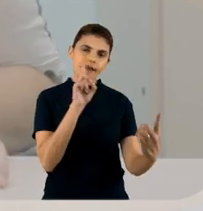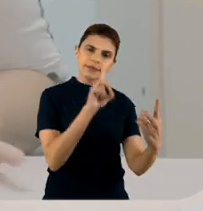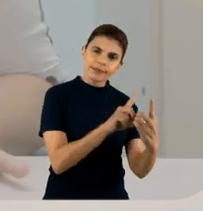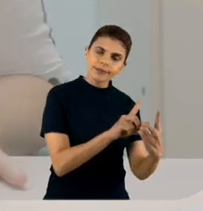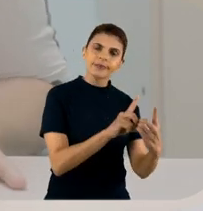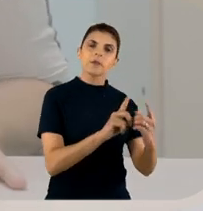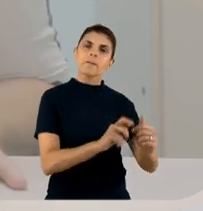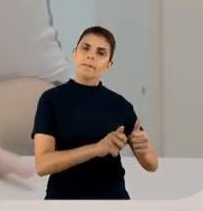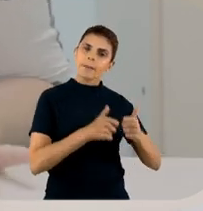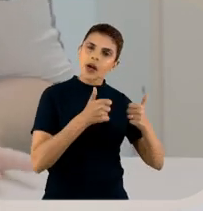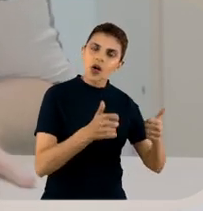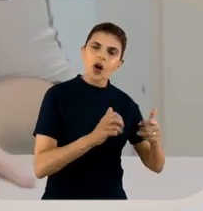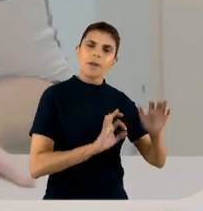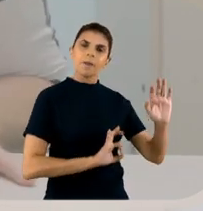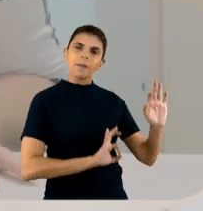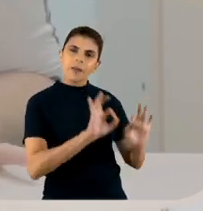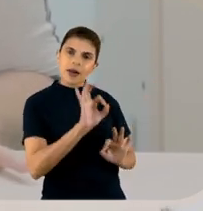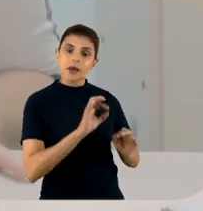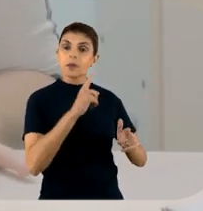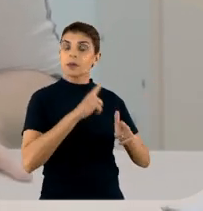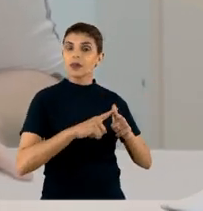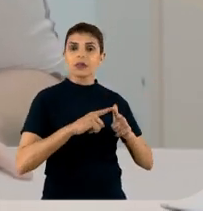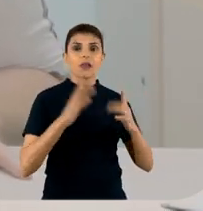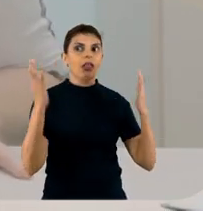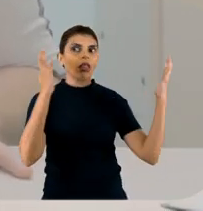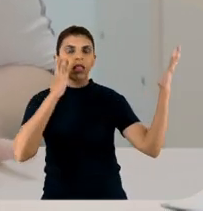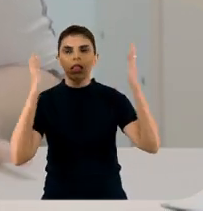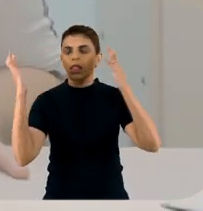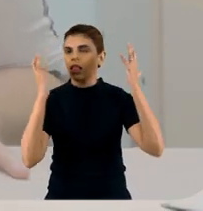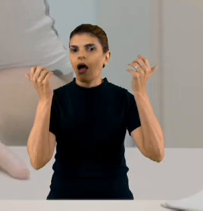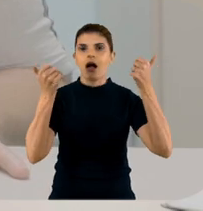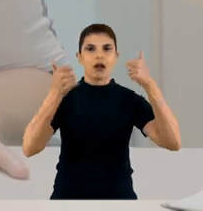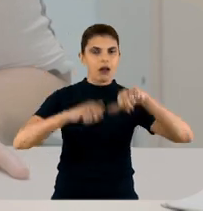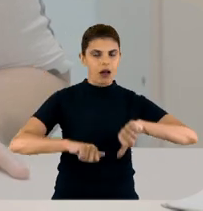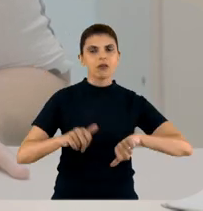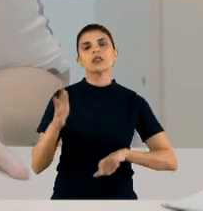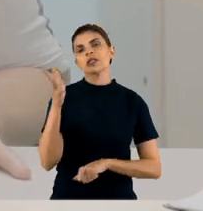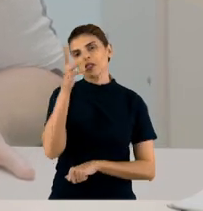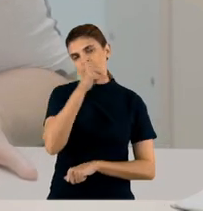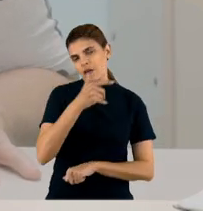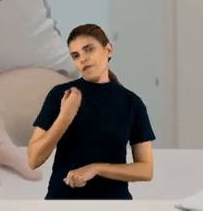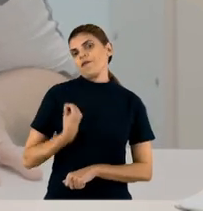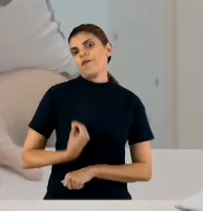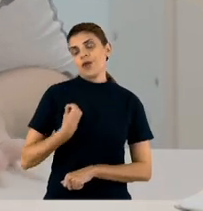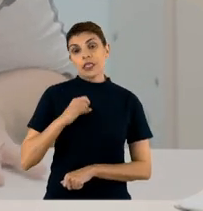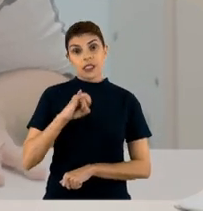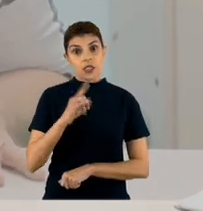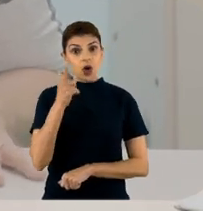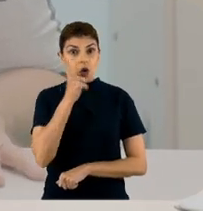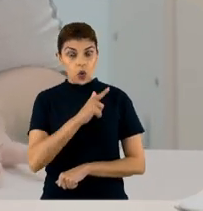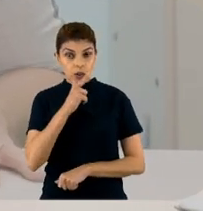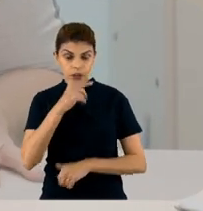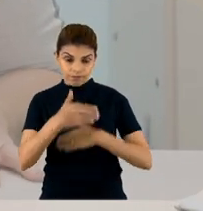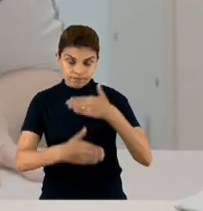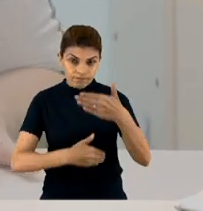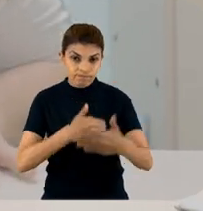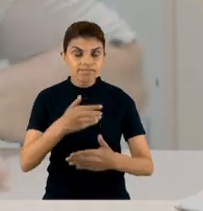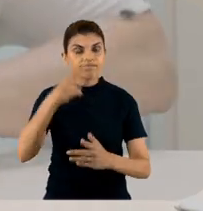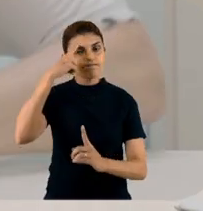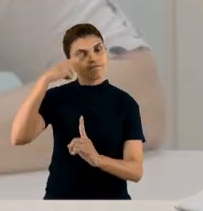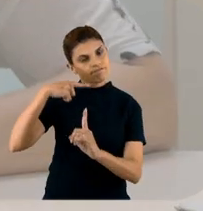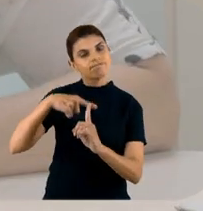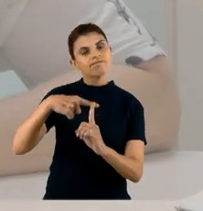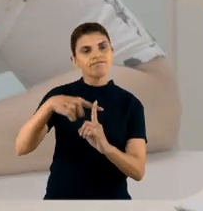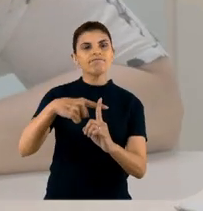assistência melhor planejada uma situação sem caos tudo isso vai salvar muitas vidas se a gente conseguir nessa linha